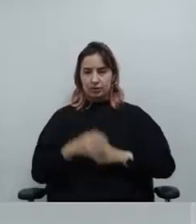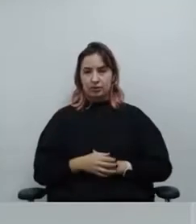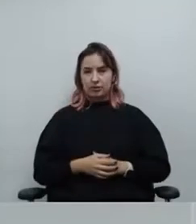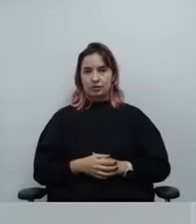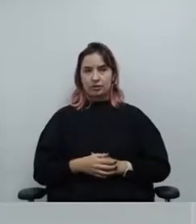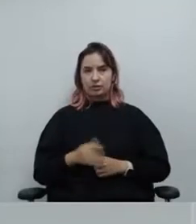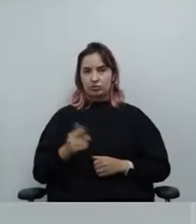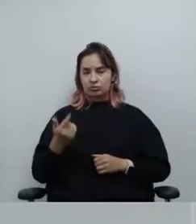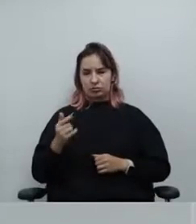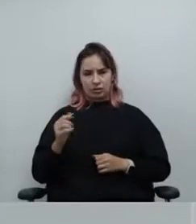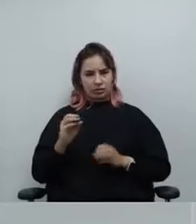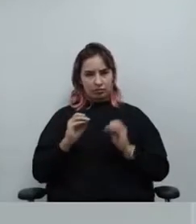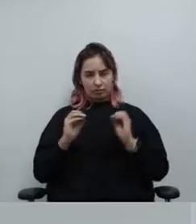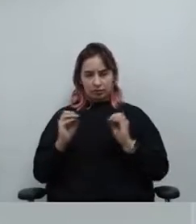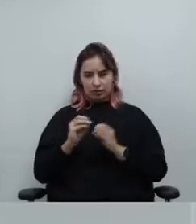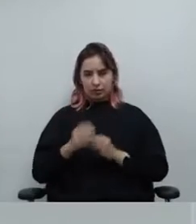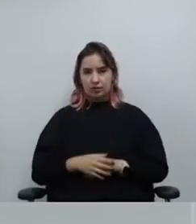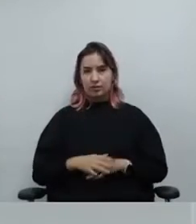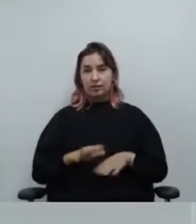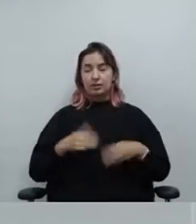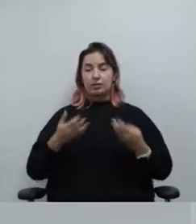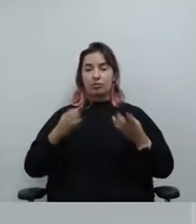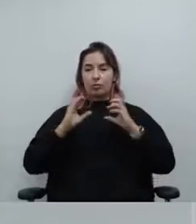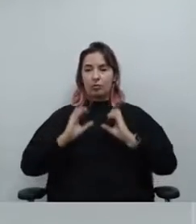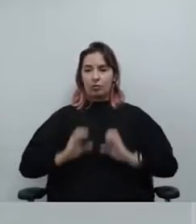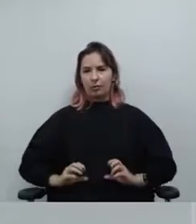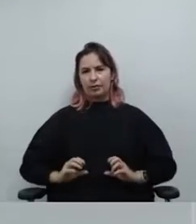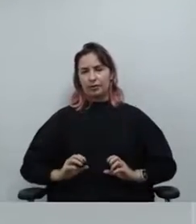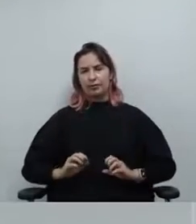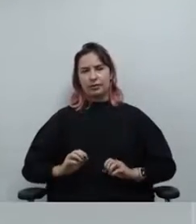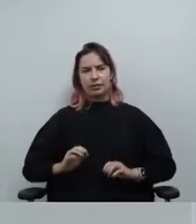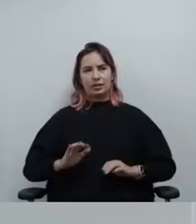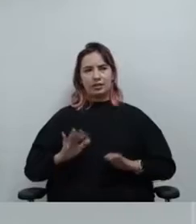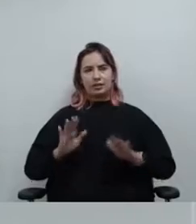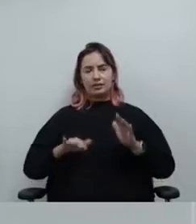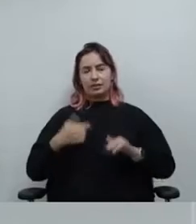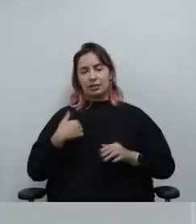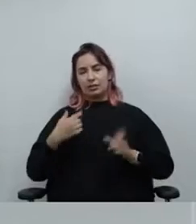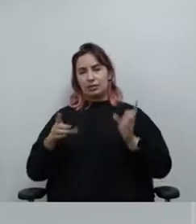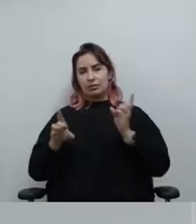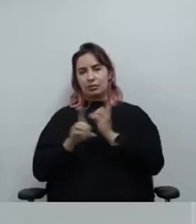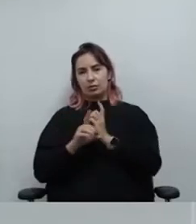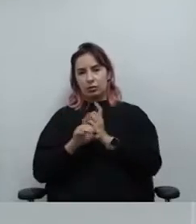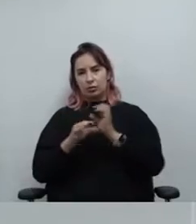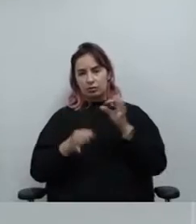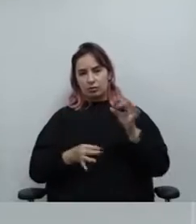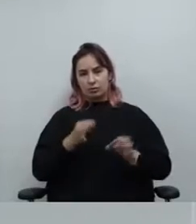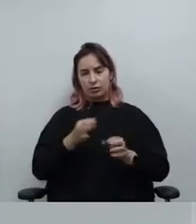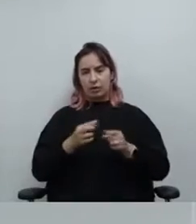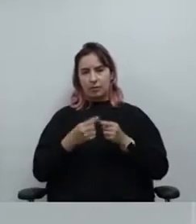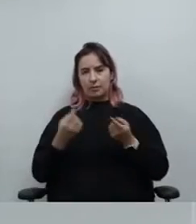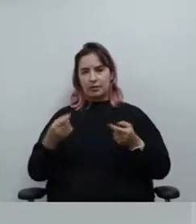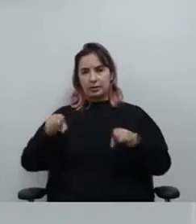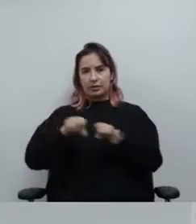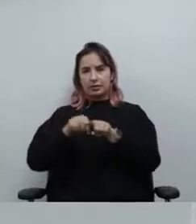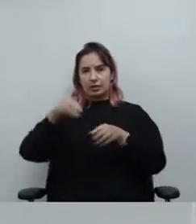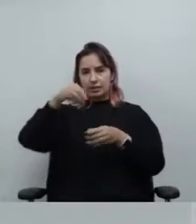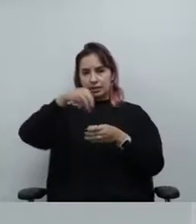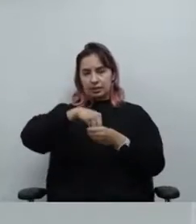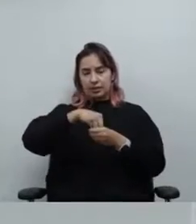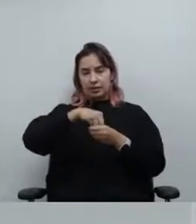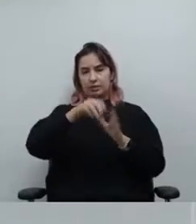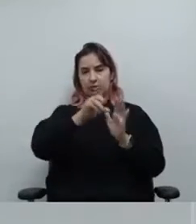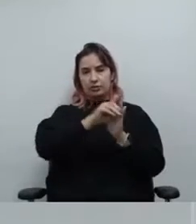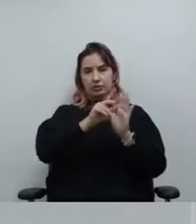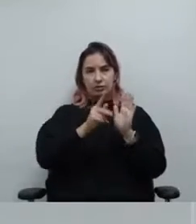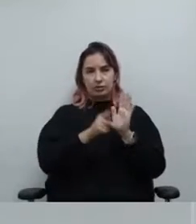restrição jurídica, e esse é um comportamento que às vezes eu tenho encontrado não só na estrutura do judiciário, mas também dentro da defensoria, como é